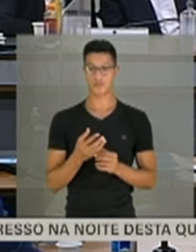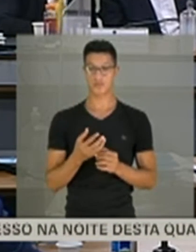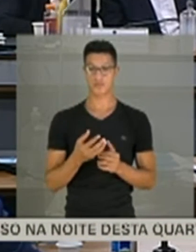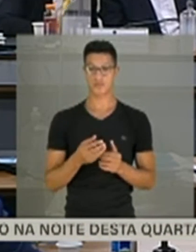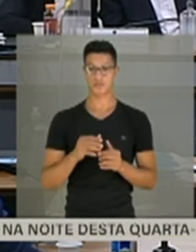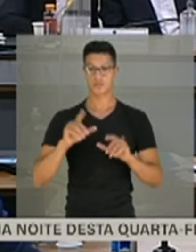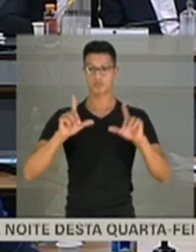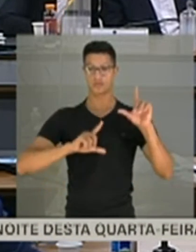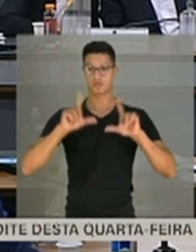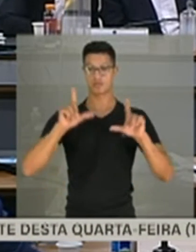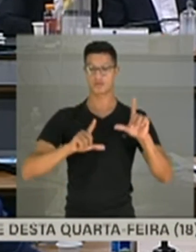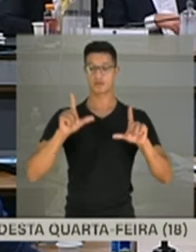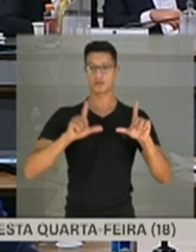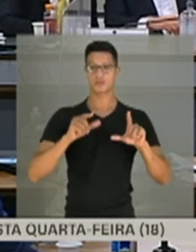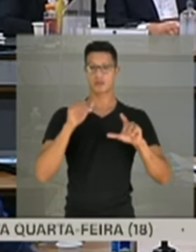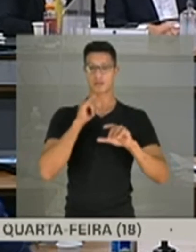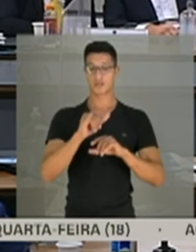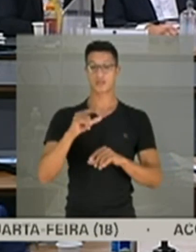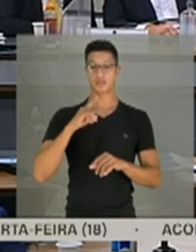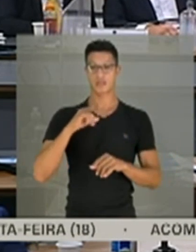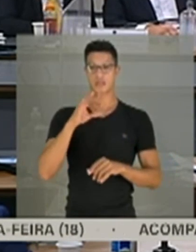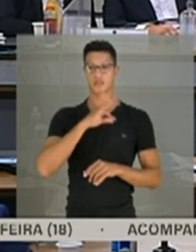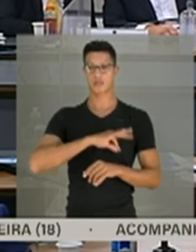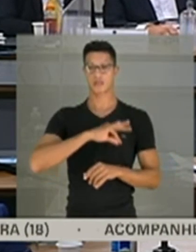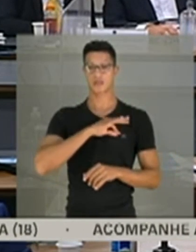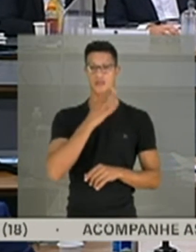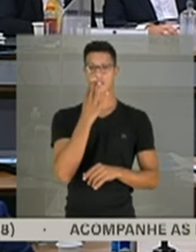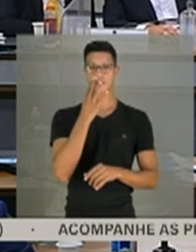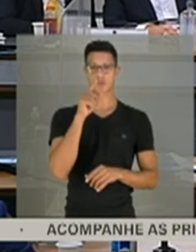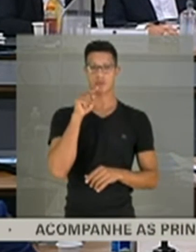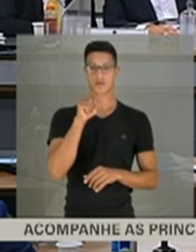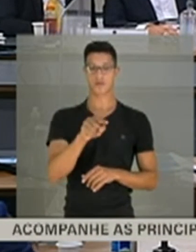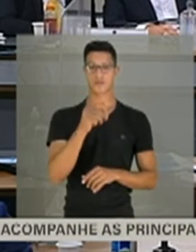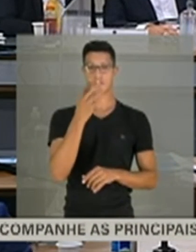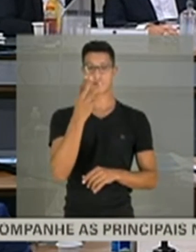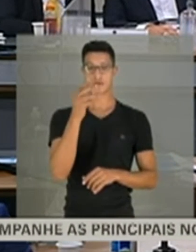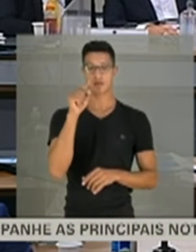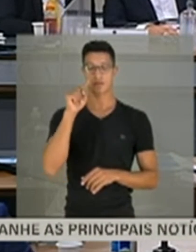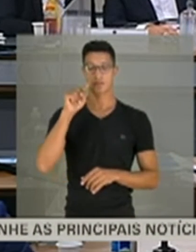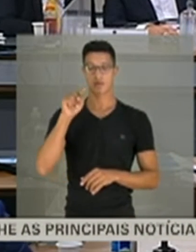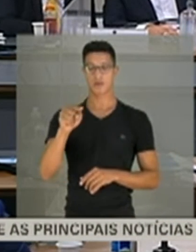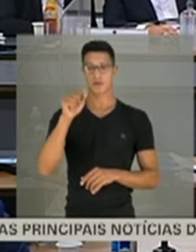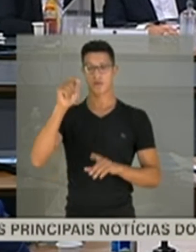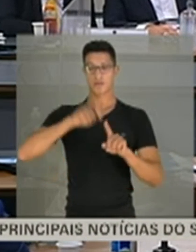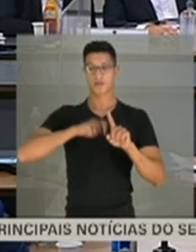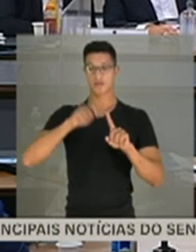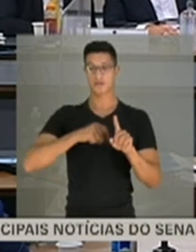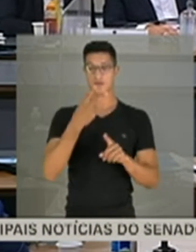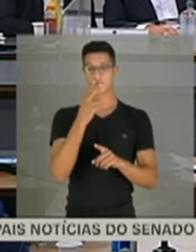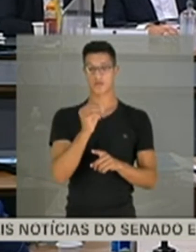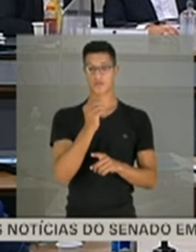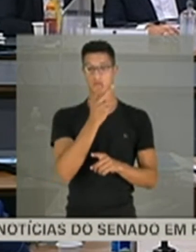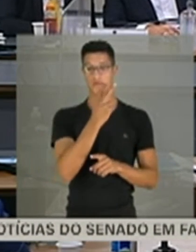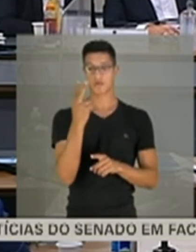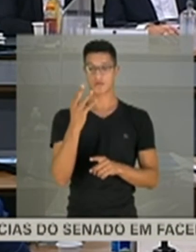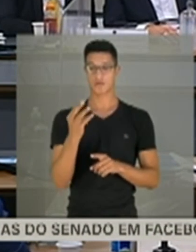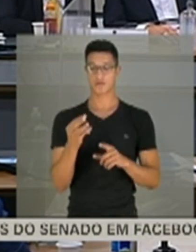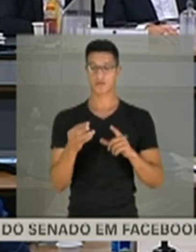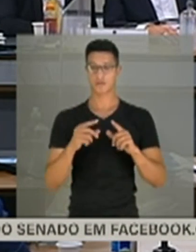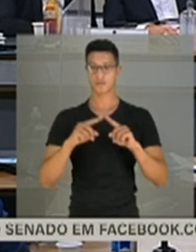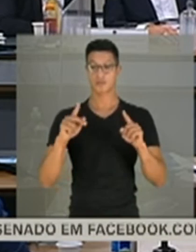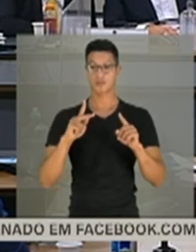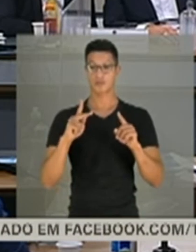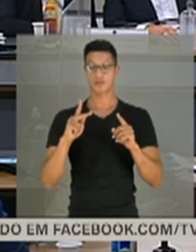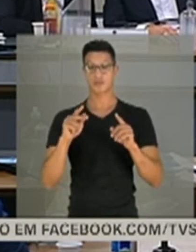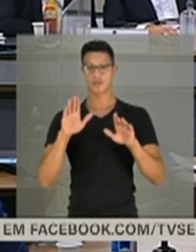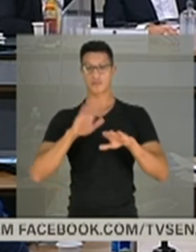Segundo a imprensa, Vossa Senhoria declara ter renda de 4,3 mil mensais em 2022, mas